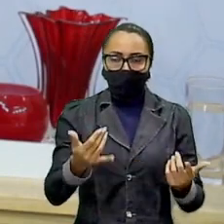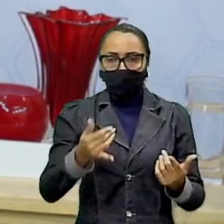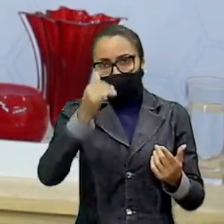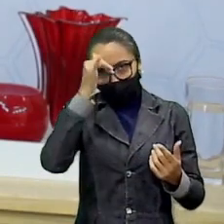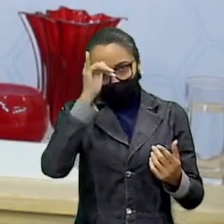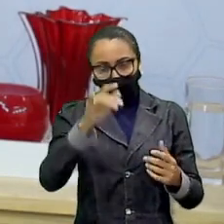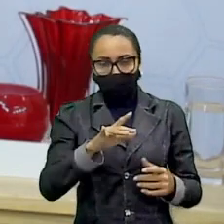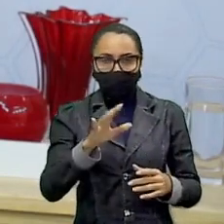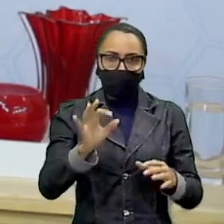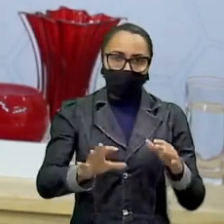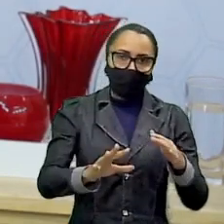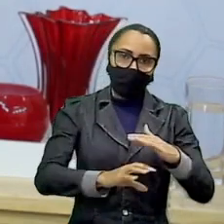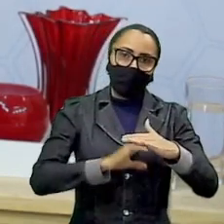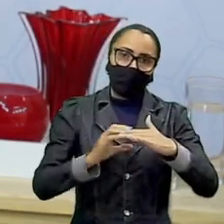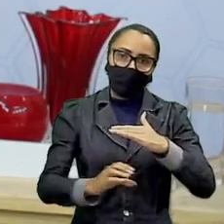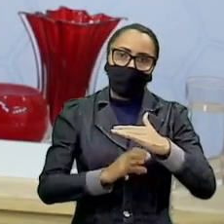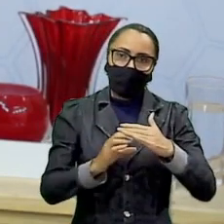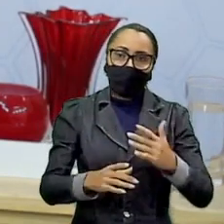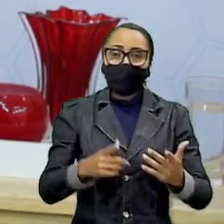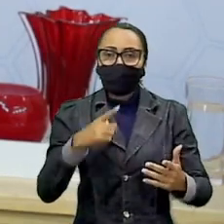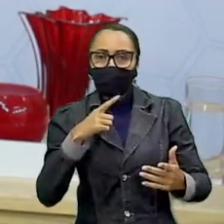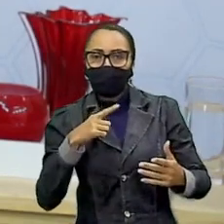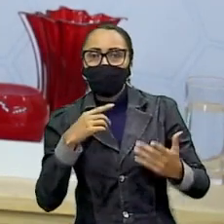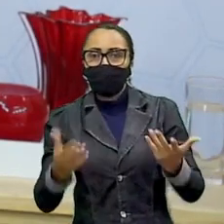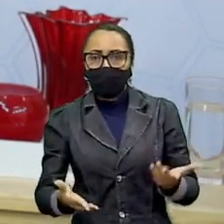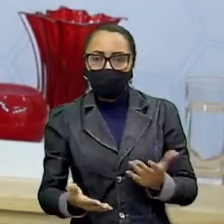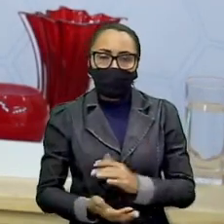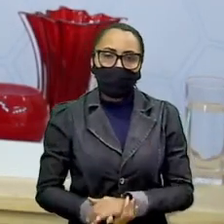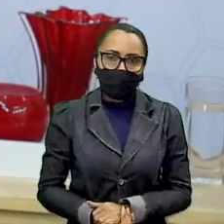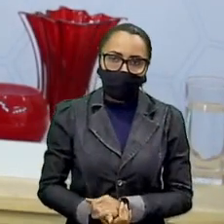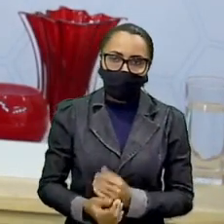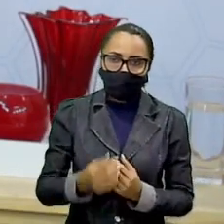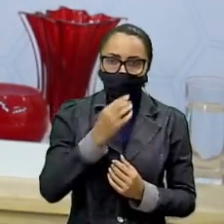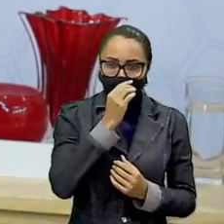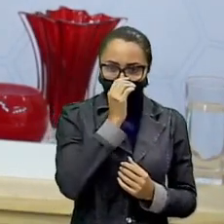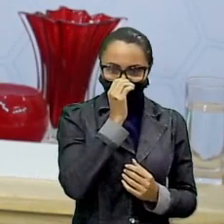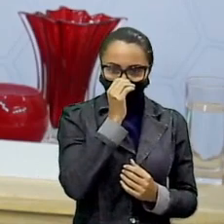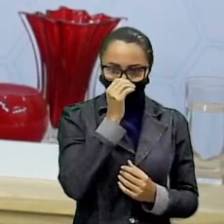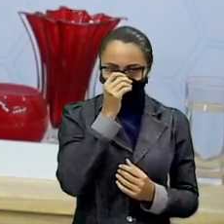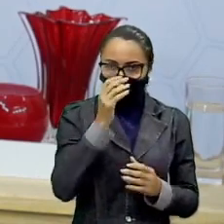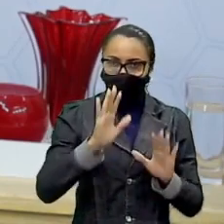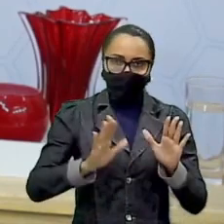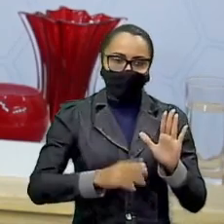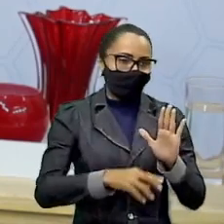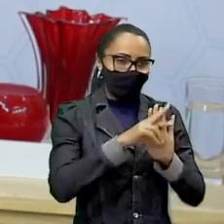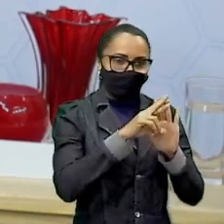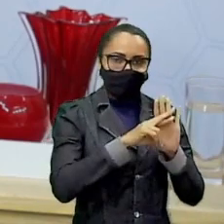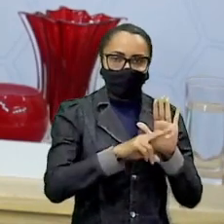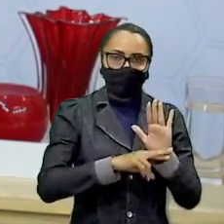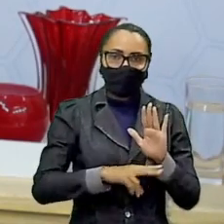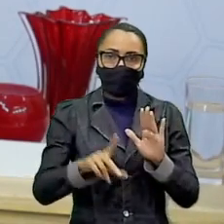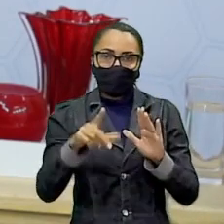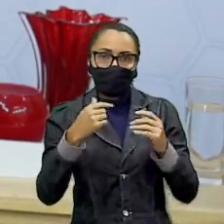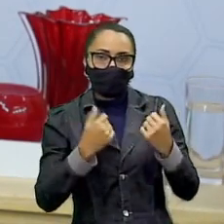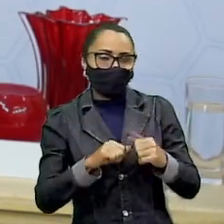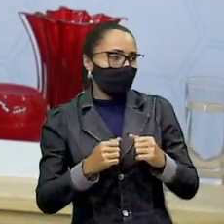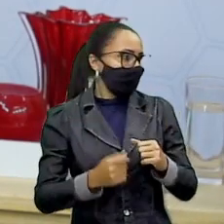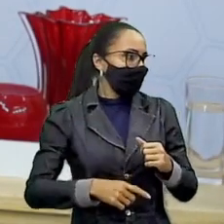as organizações elas têm, né? E na verdade não é a regra. Na verdade, a gente precisa